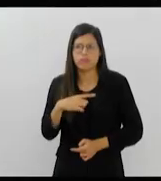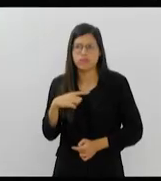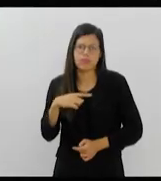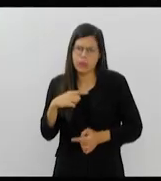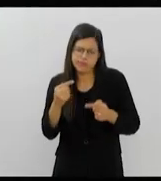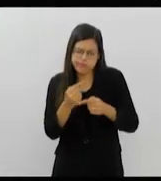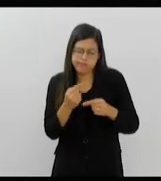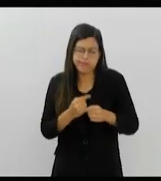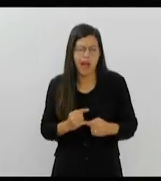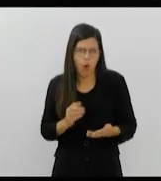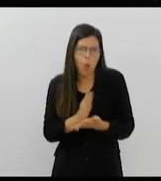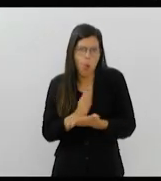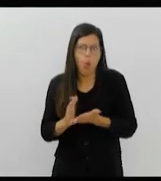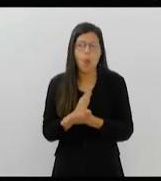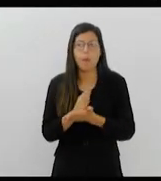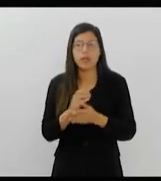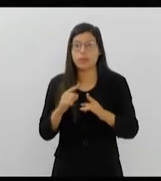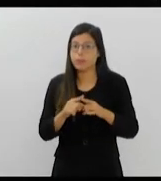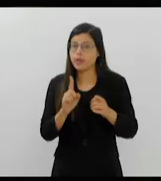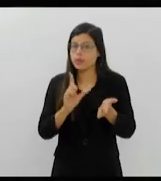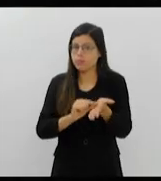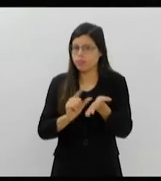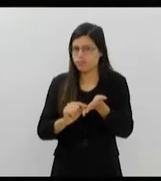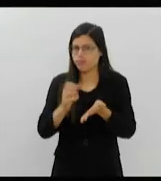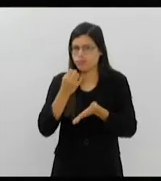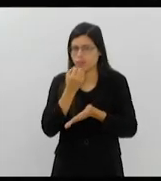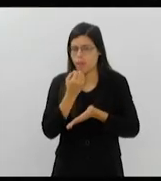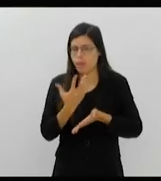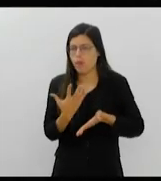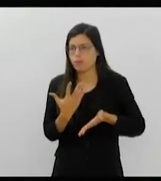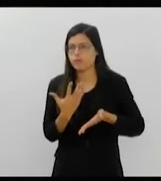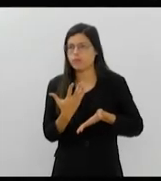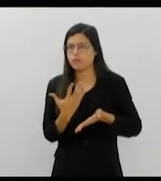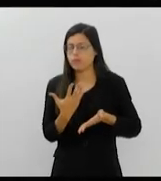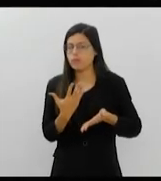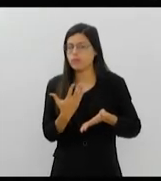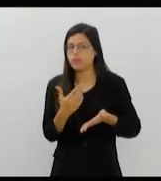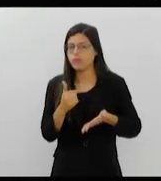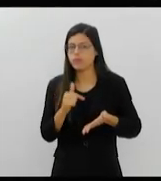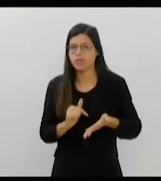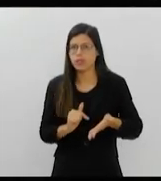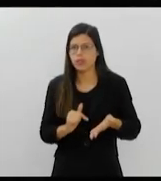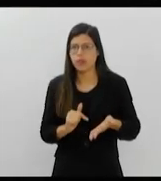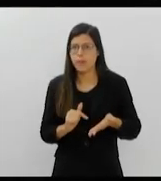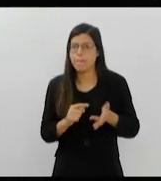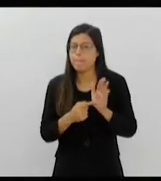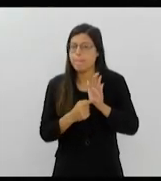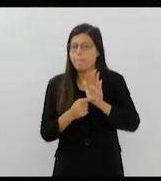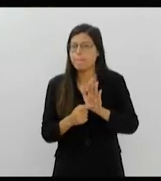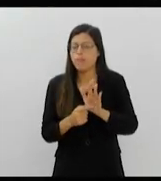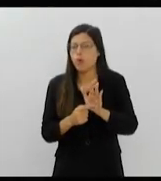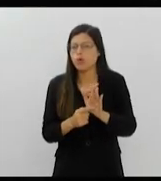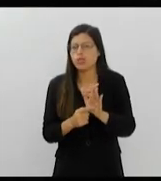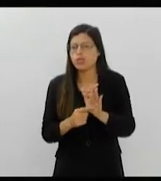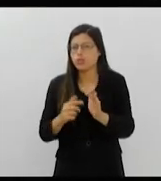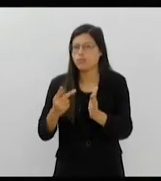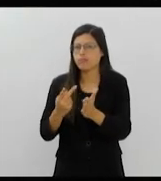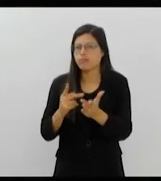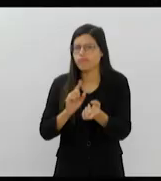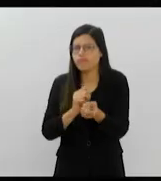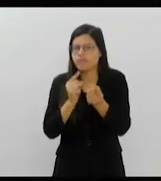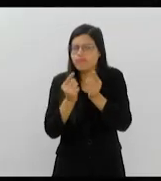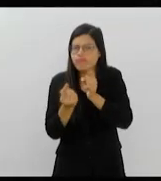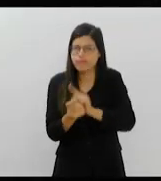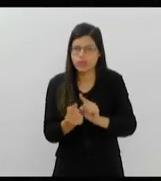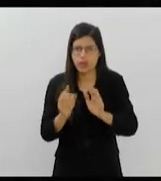ser o contrário, mas é um artigo muito bom, onde bota as contradições que tem as